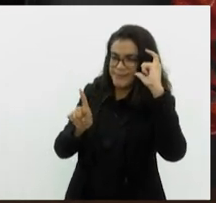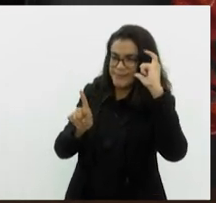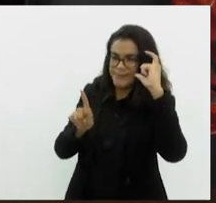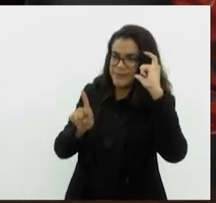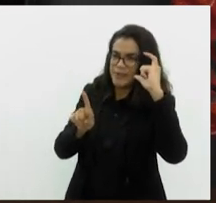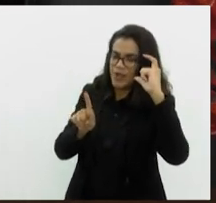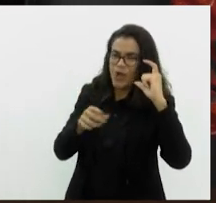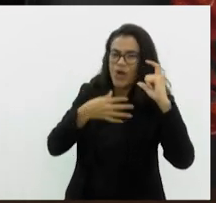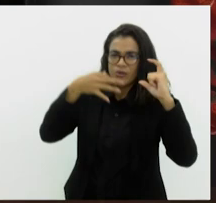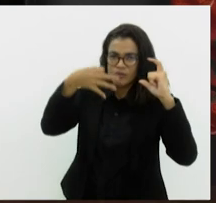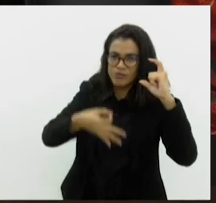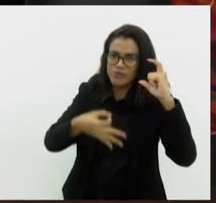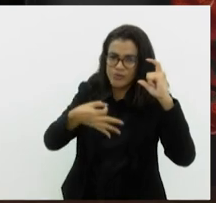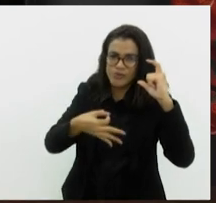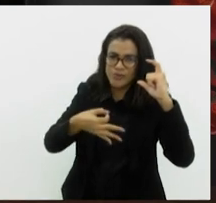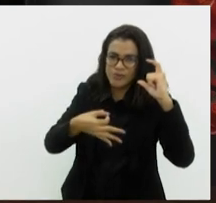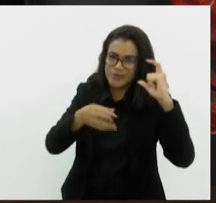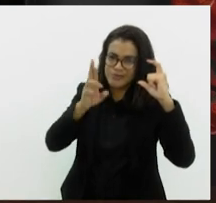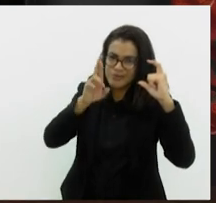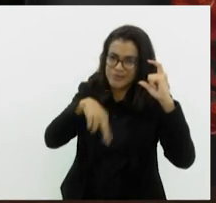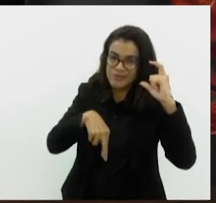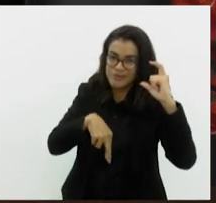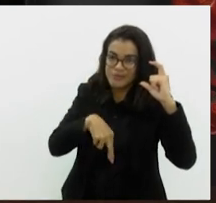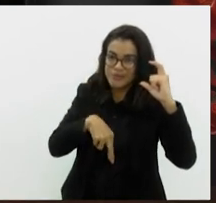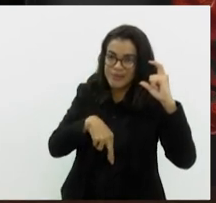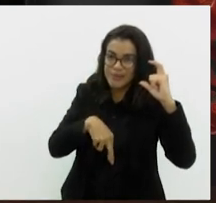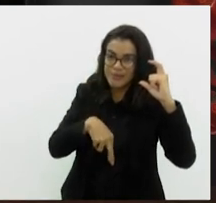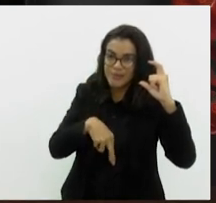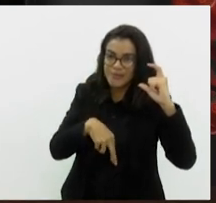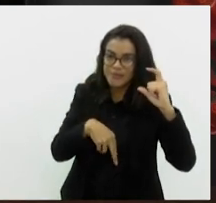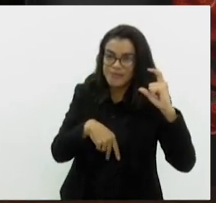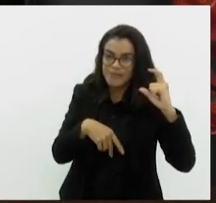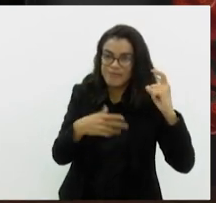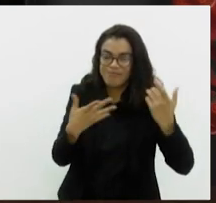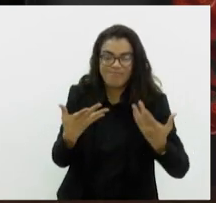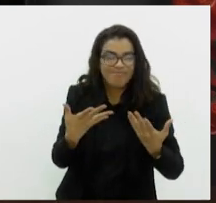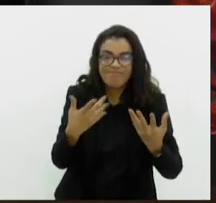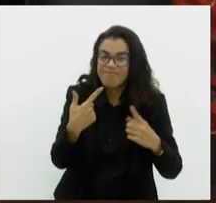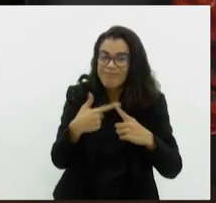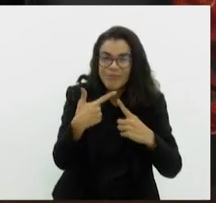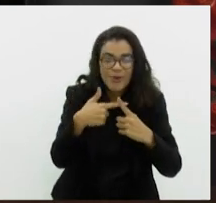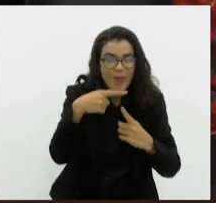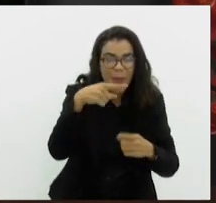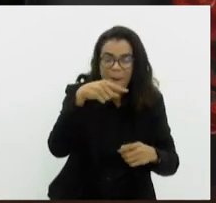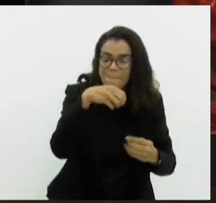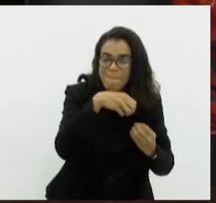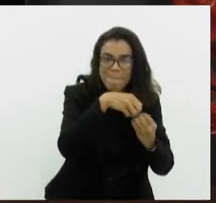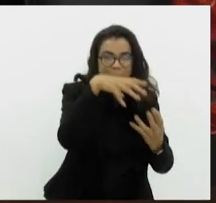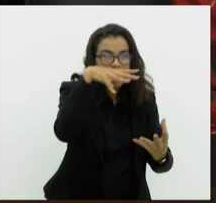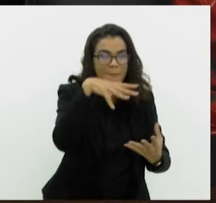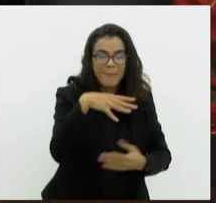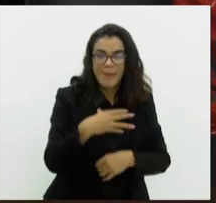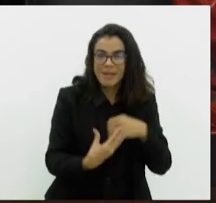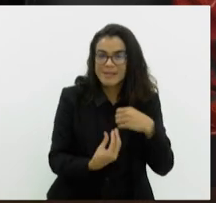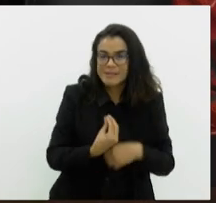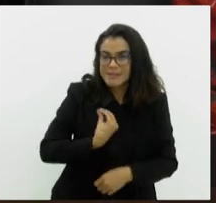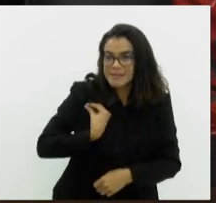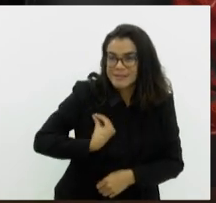com justa razão. Agora, a grande mágica da vida da